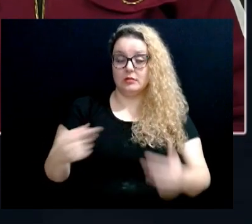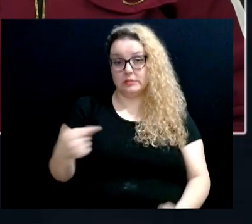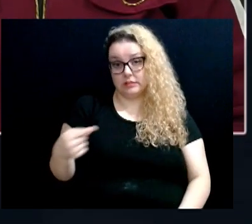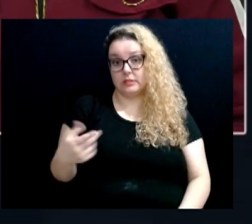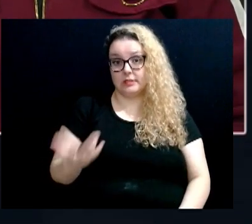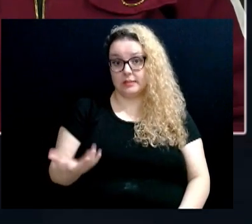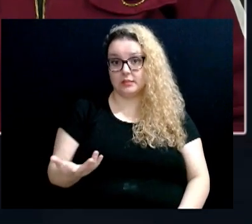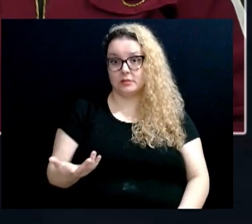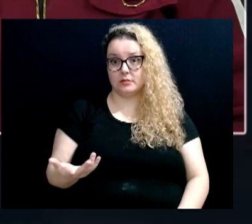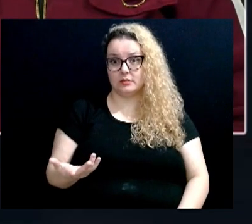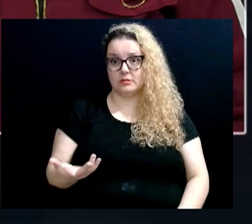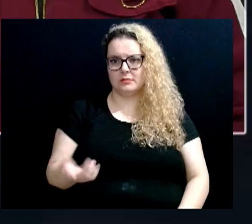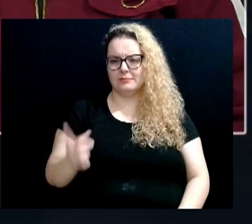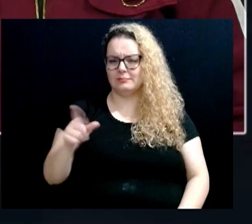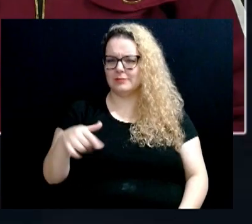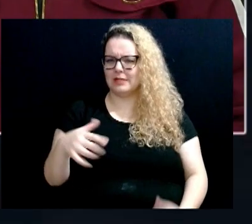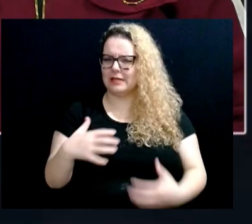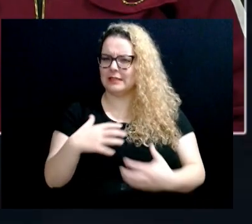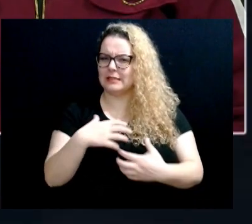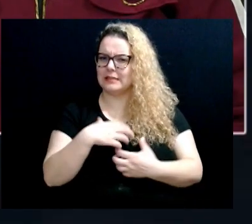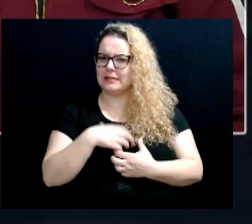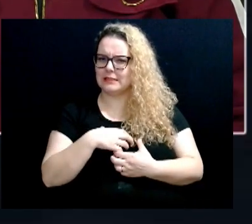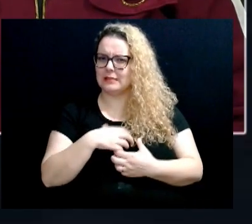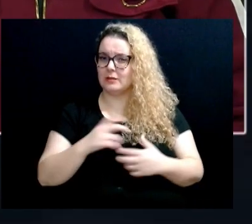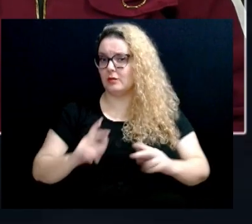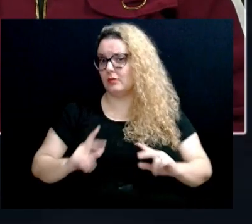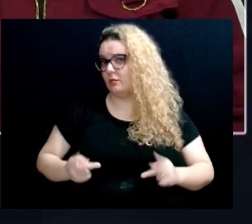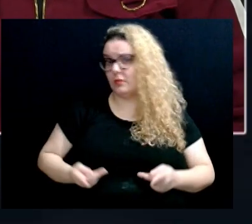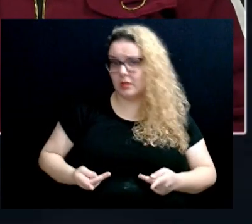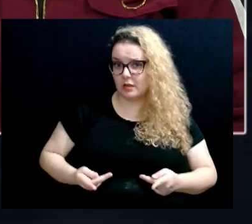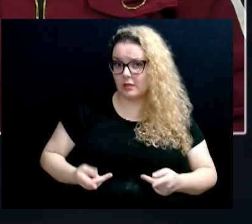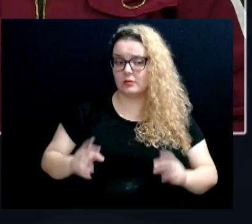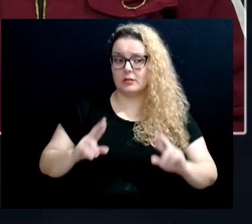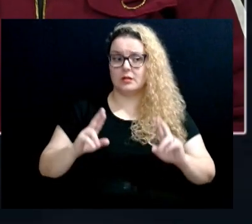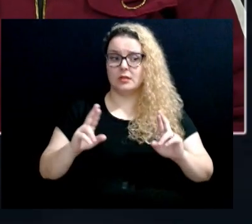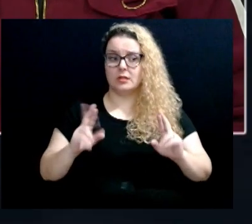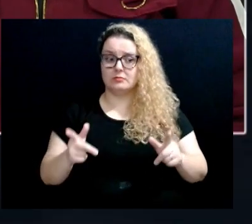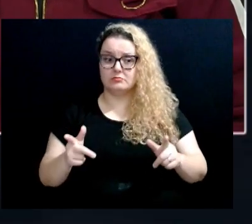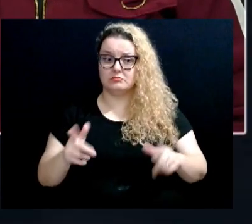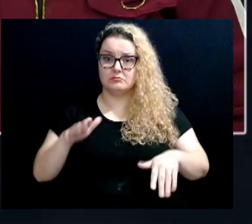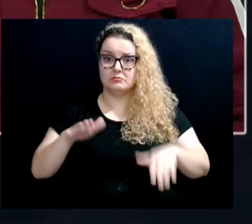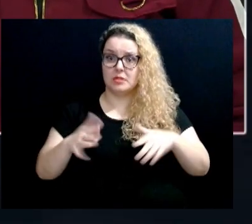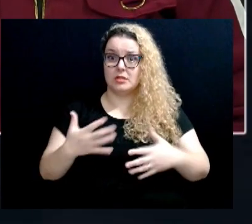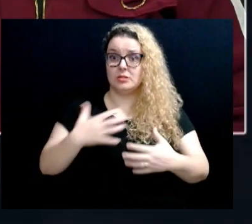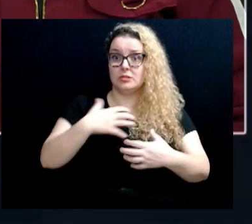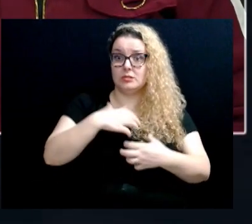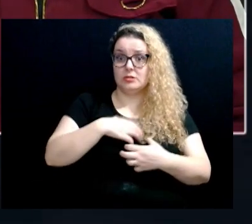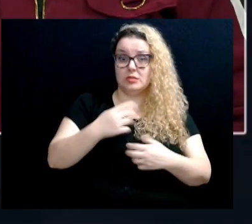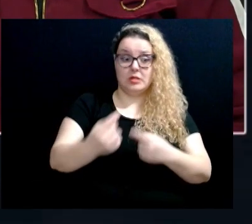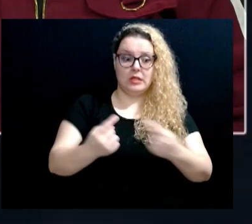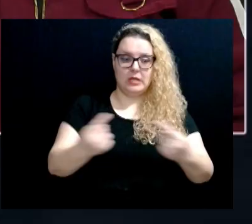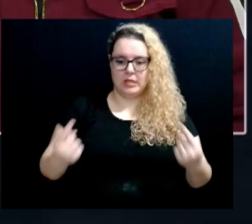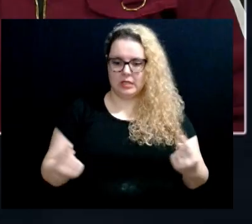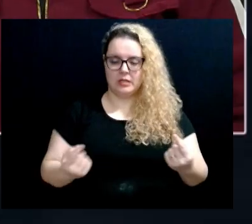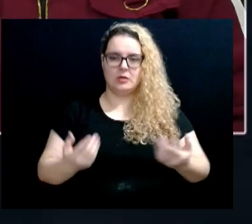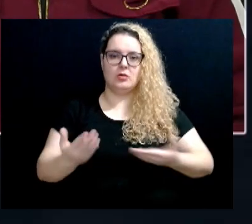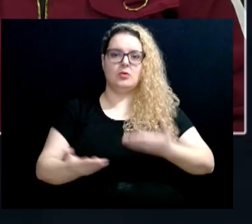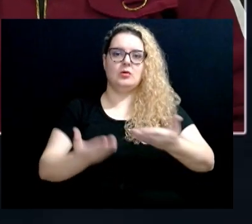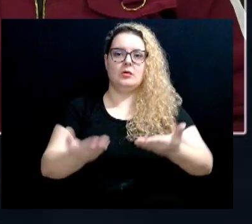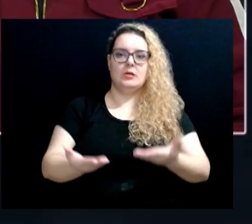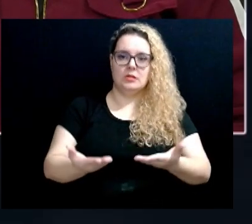um sentimento humano. A diferença, de repente, pode estar na forma com que cada pessoa lida com esse sentimento e